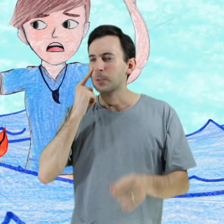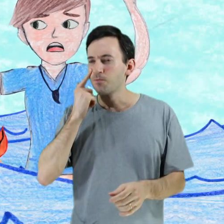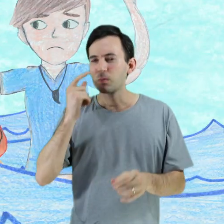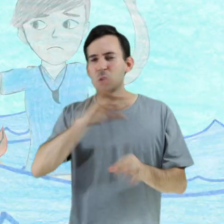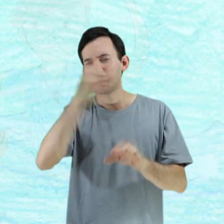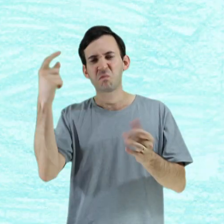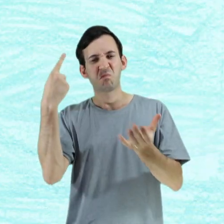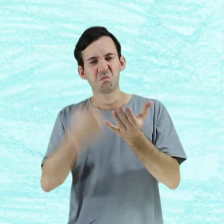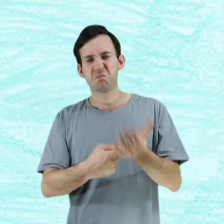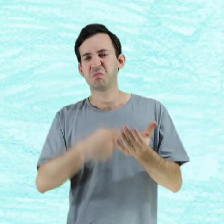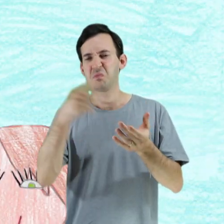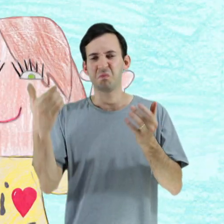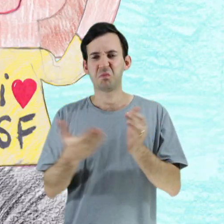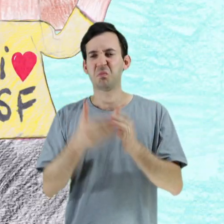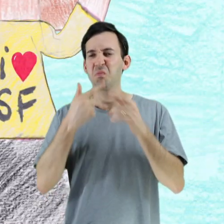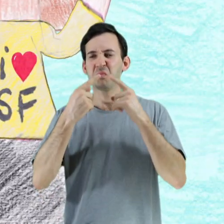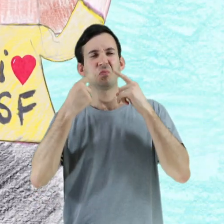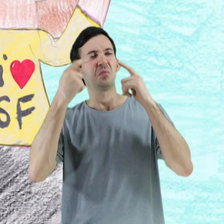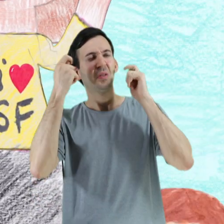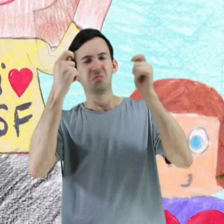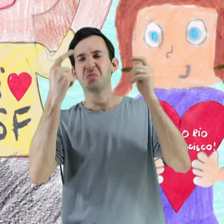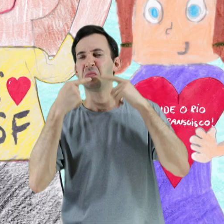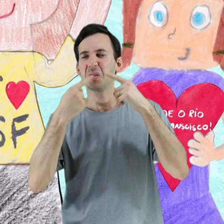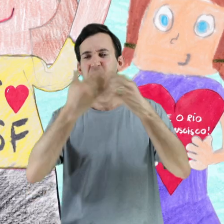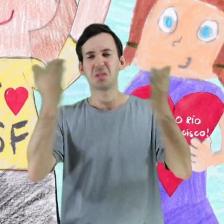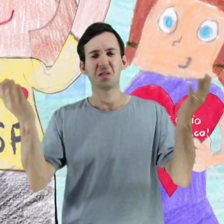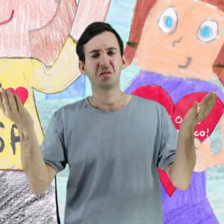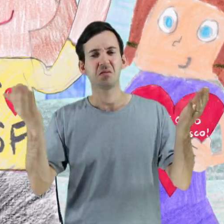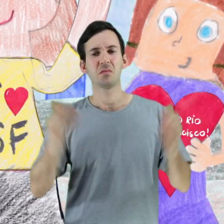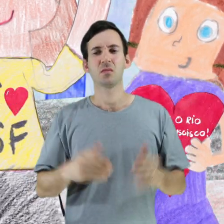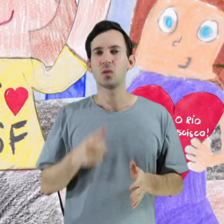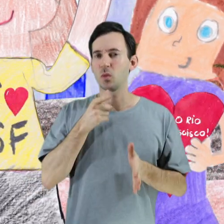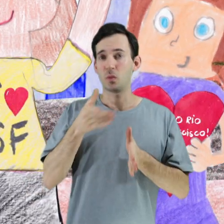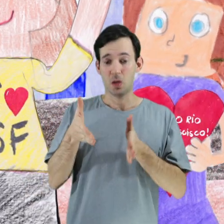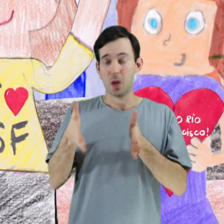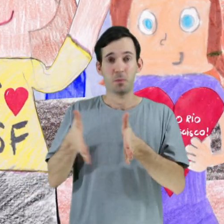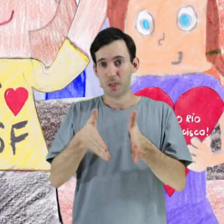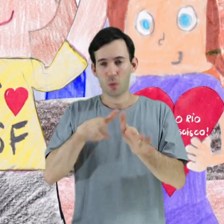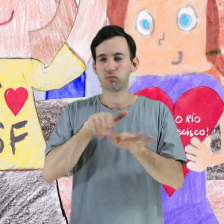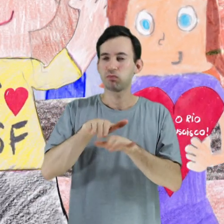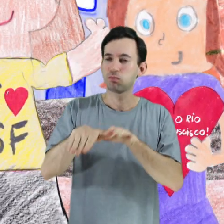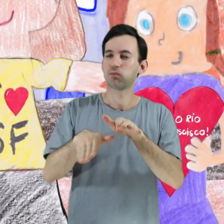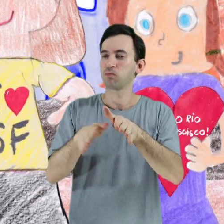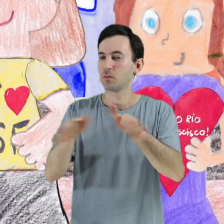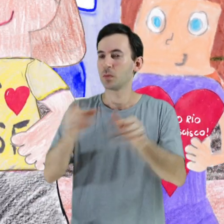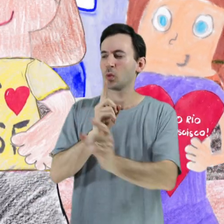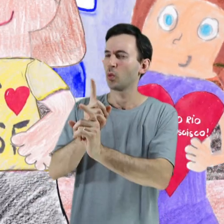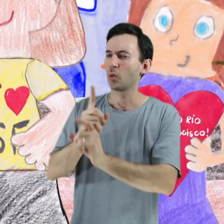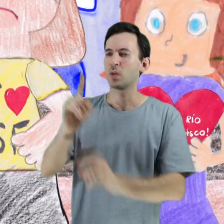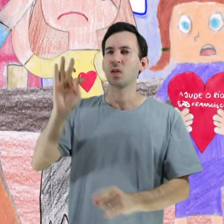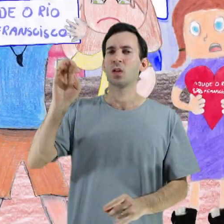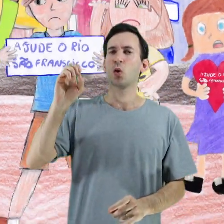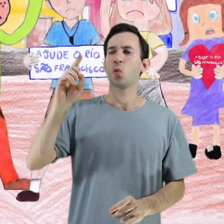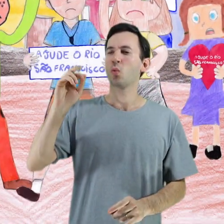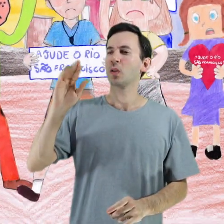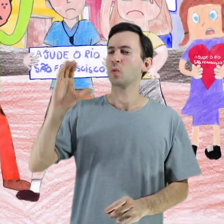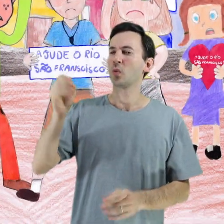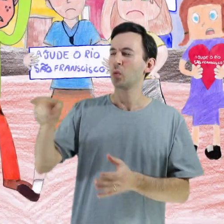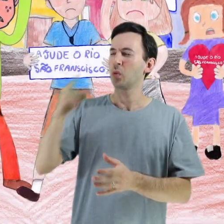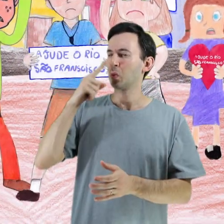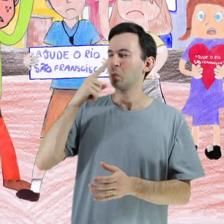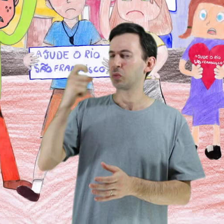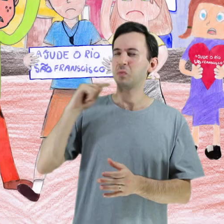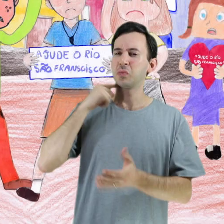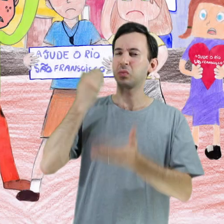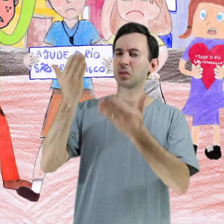situação. Todos unidos, então, resolvem fazer um grande protesto. No meio do caminho, encontraram